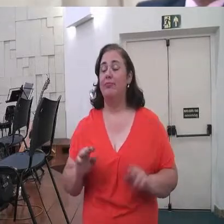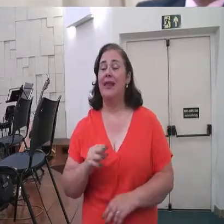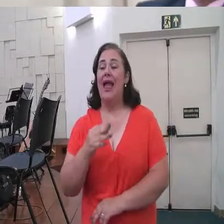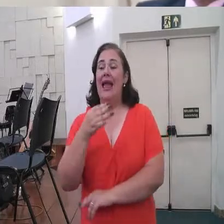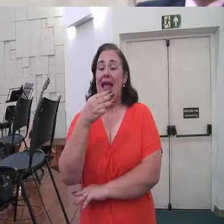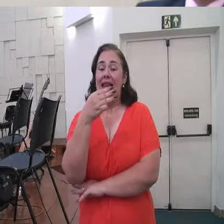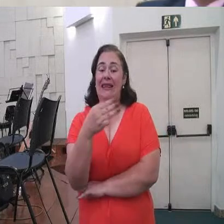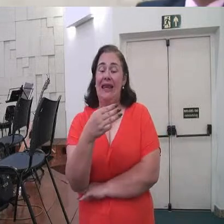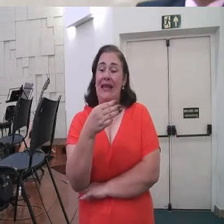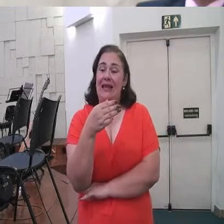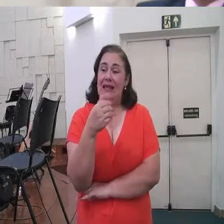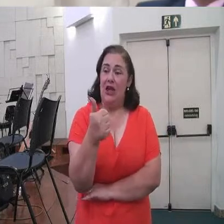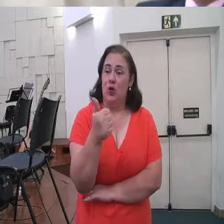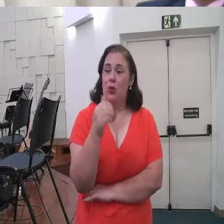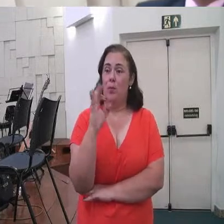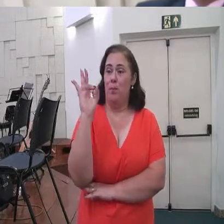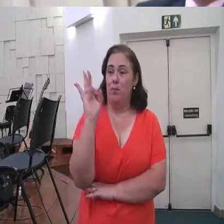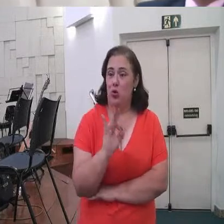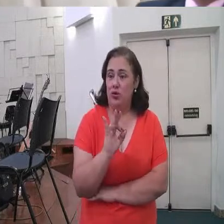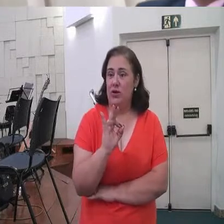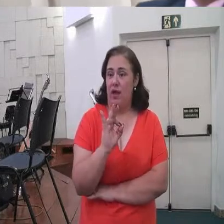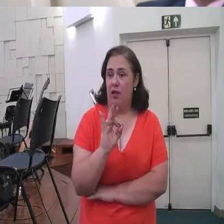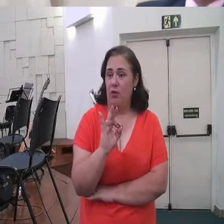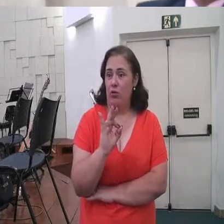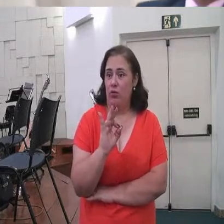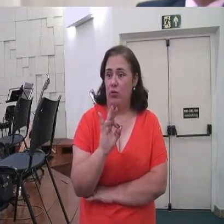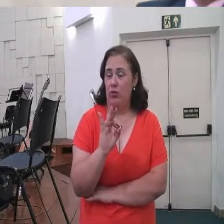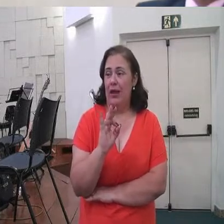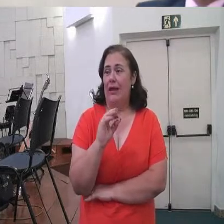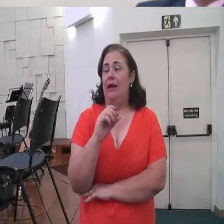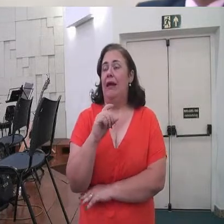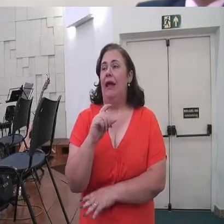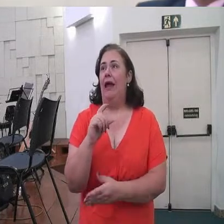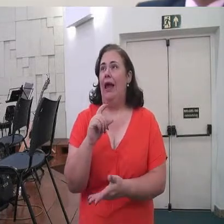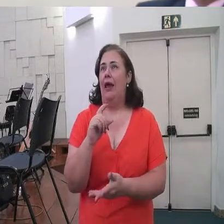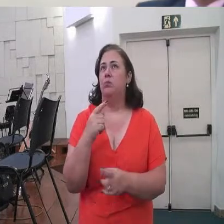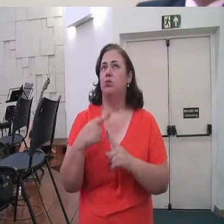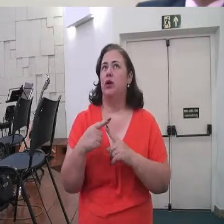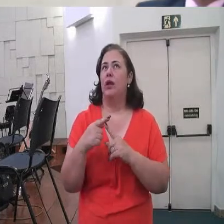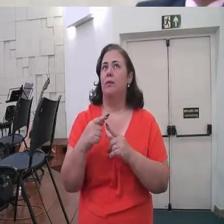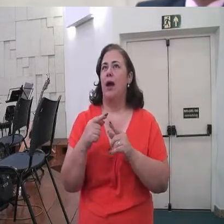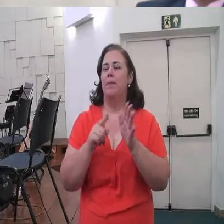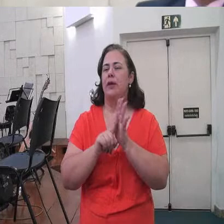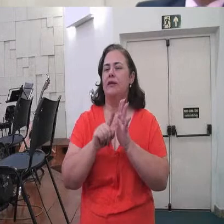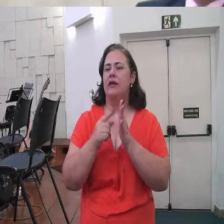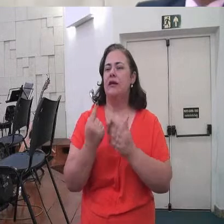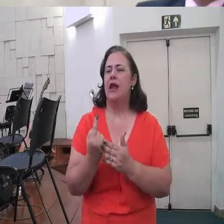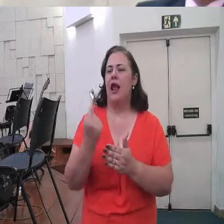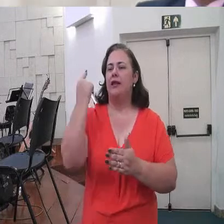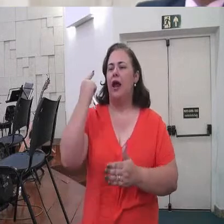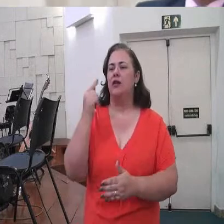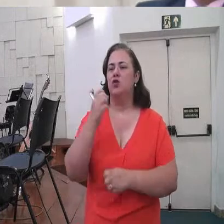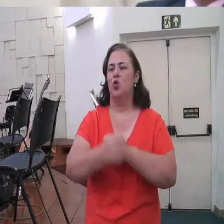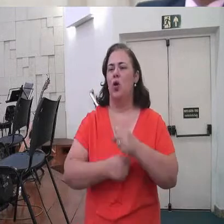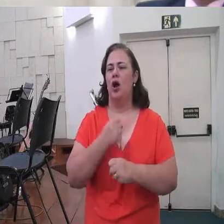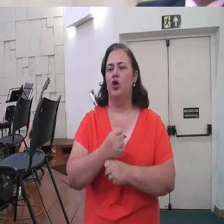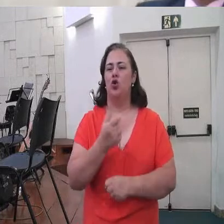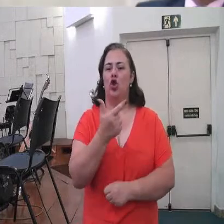31%, observe que houve um acréscimo. No último censo de 2010,